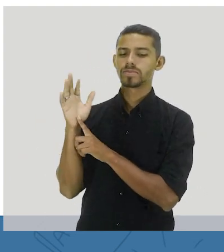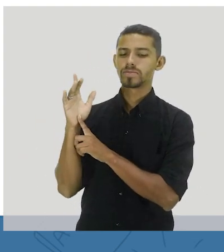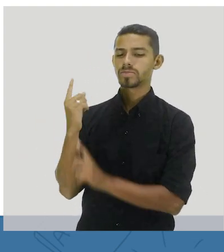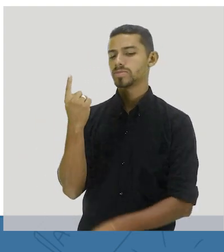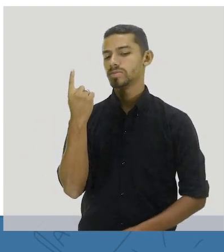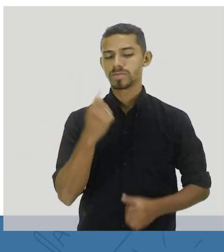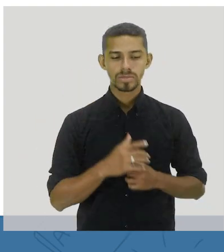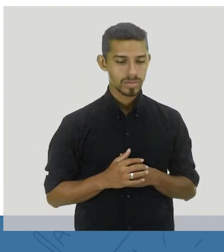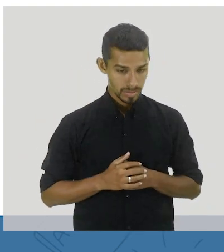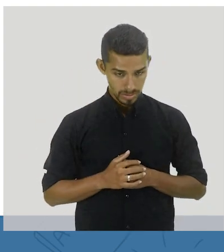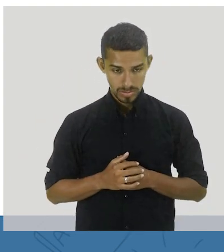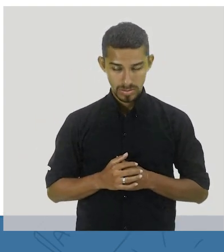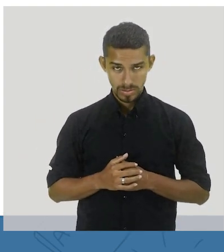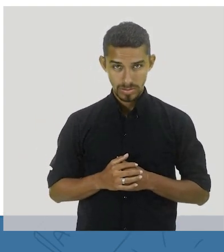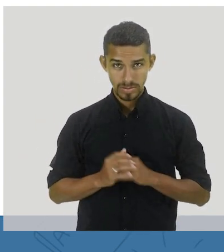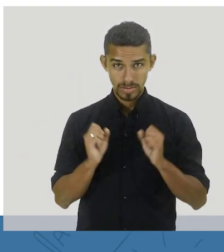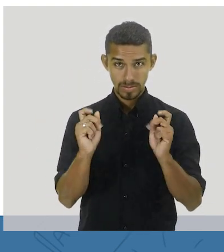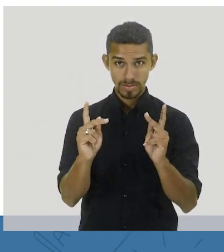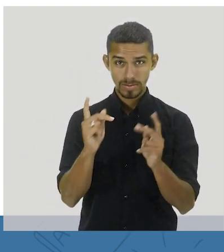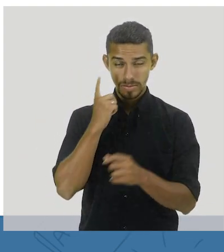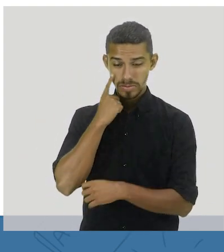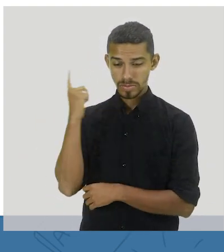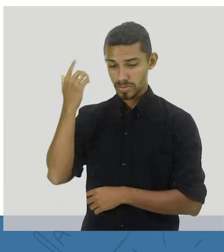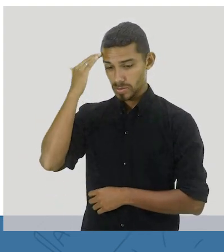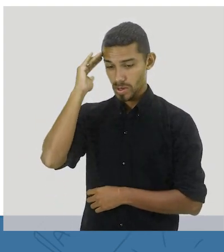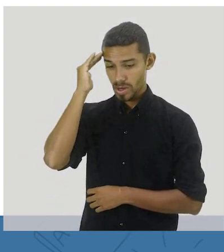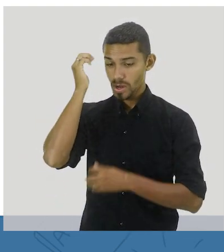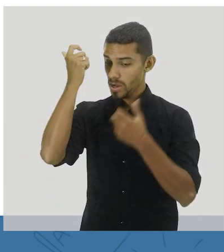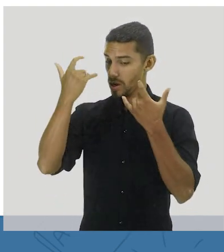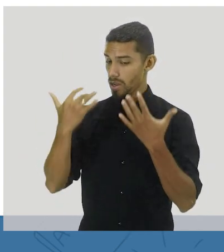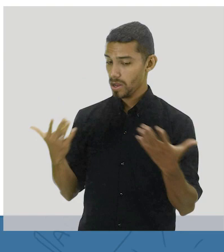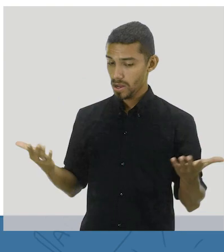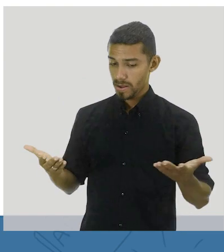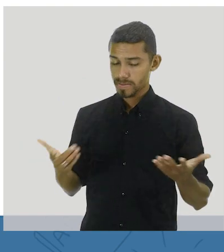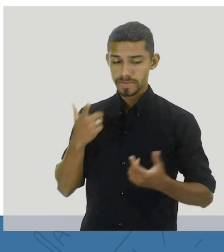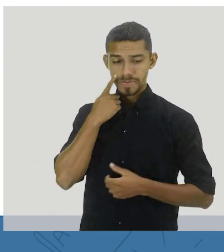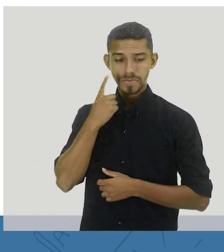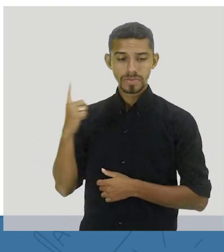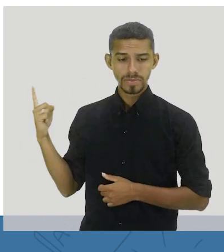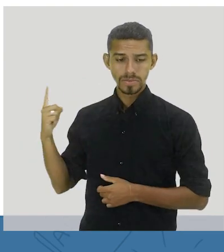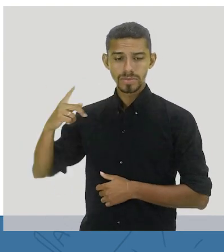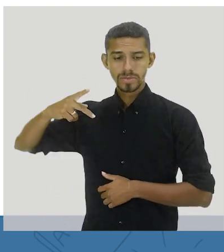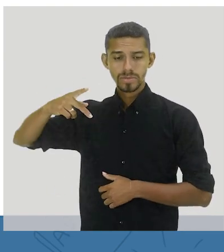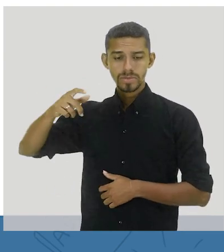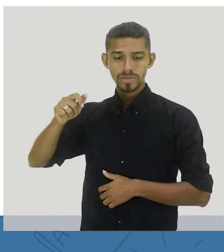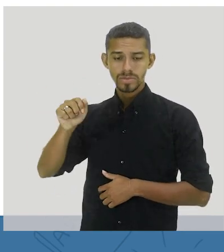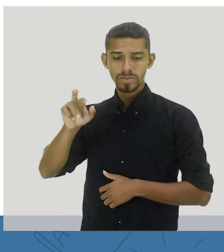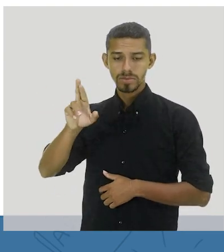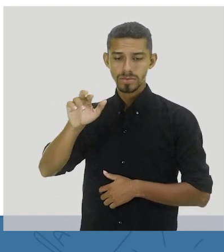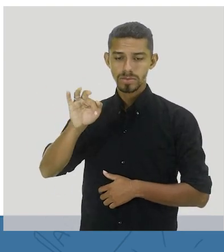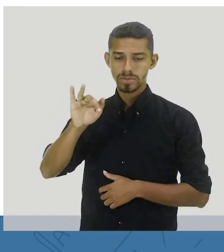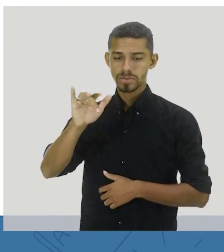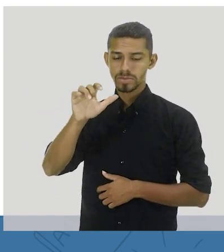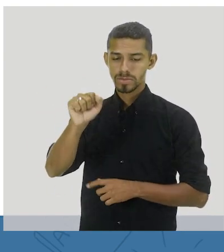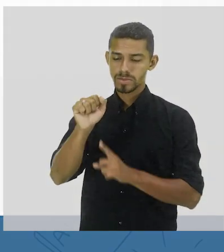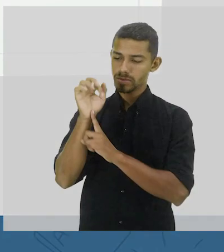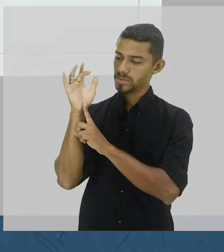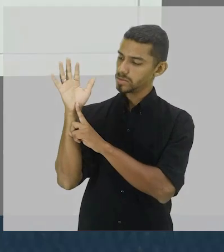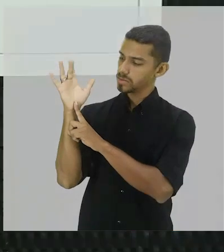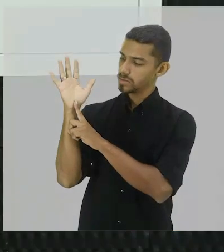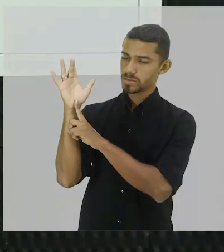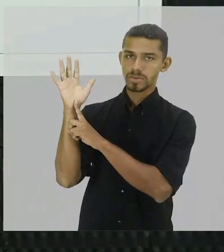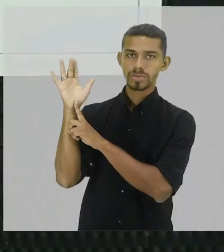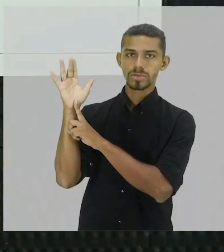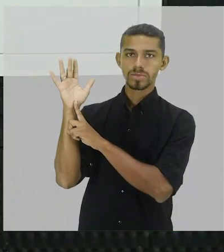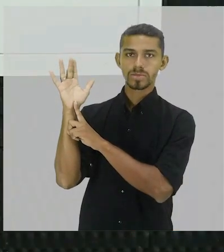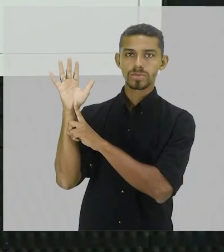fabricar uma vela? Tá? Beleza, galera. Então vamos entender a situação, né? Então a parafina, a vela que ele fabrica, ele